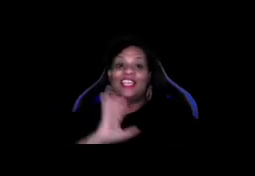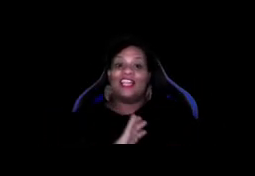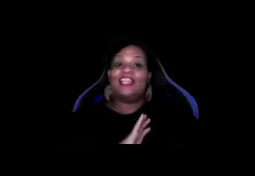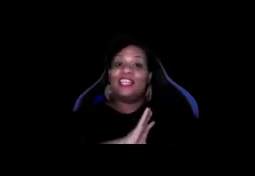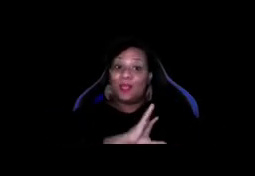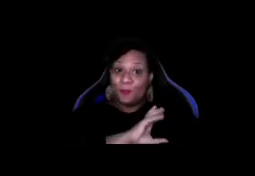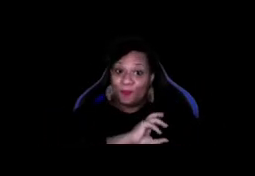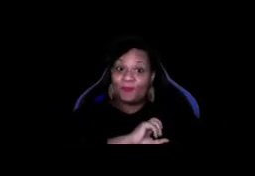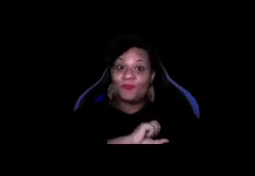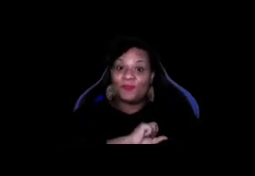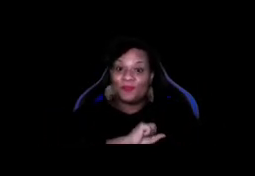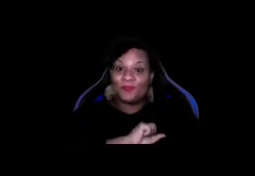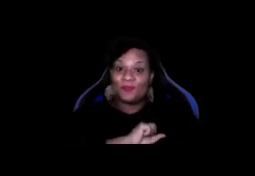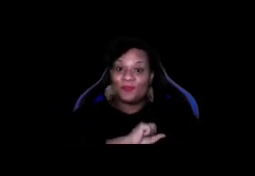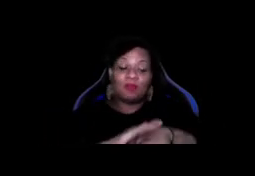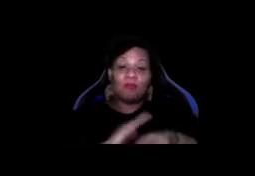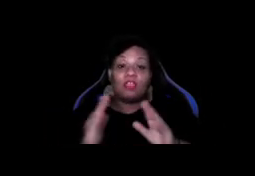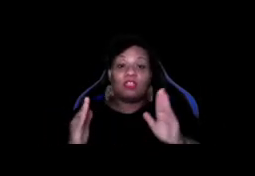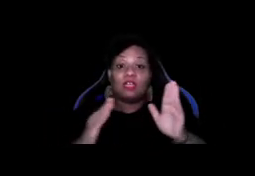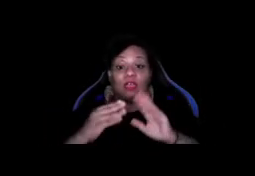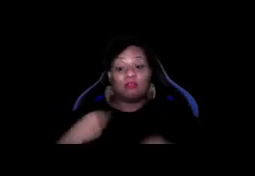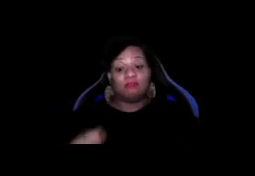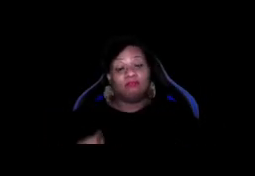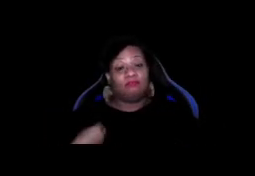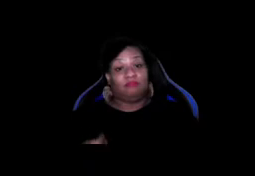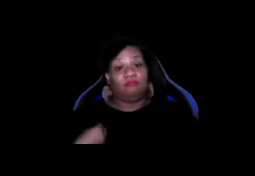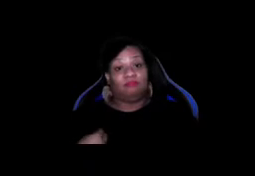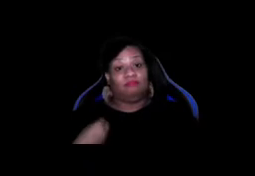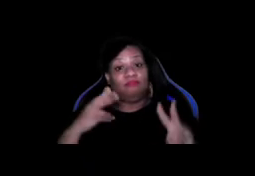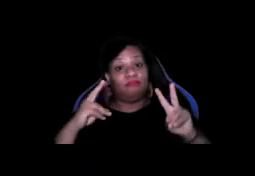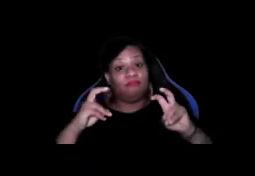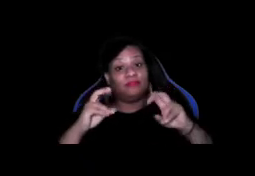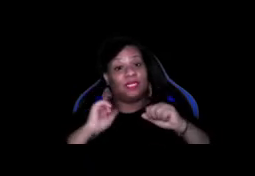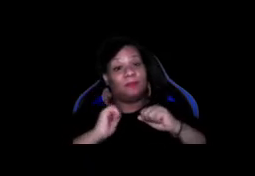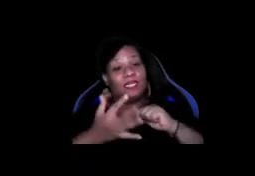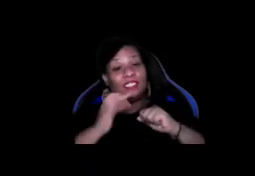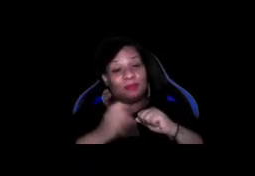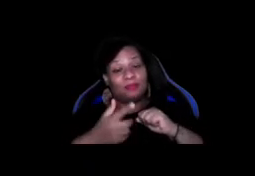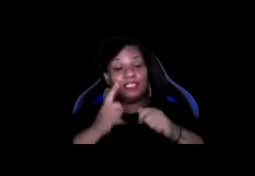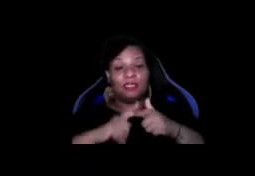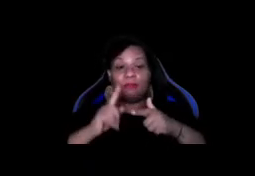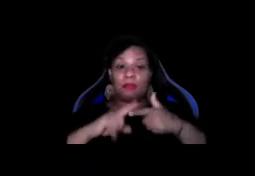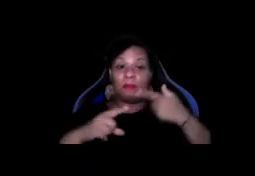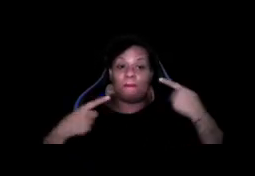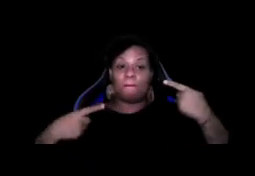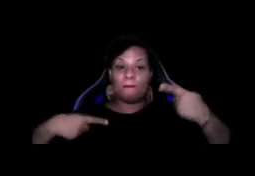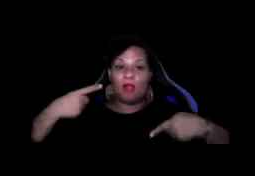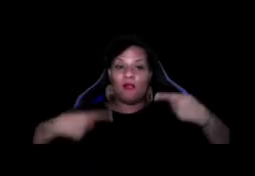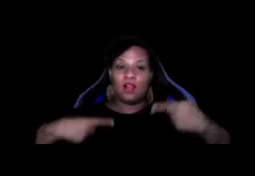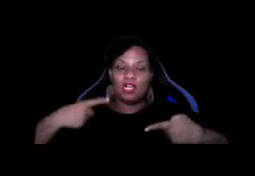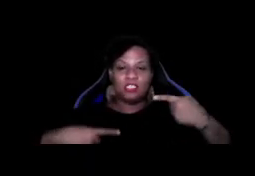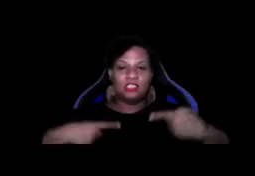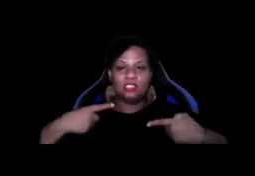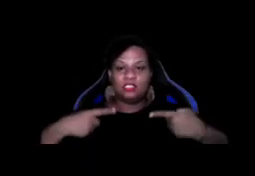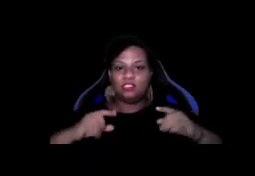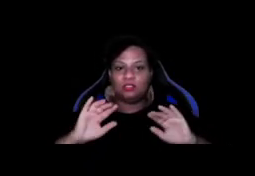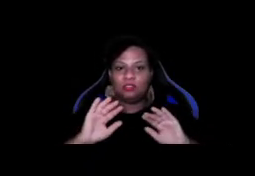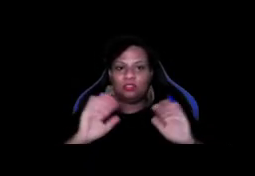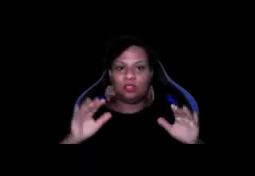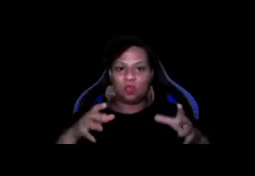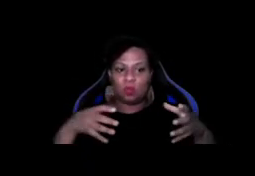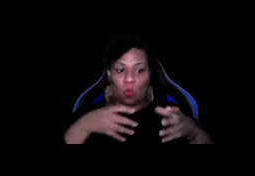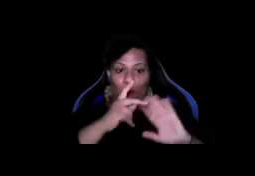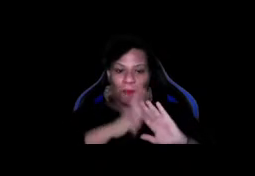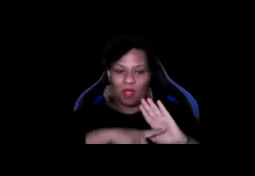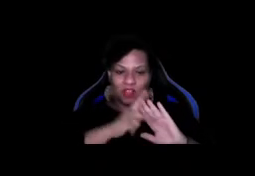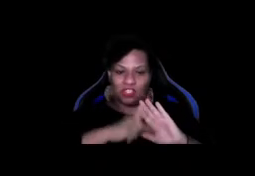gente está vivendo com relação à pandemia, com relação às questões políticas. Então, não só o Circuito Tamboreira Percussiva,